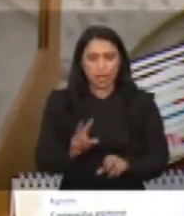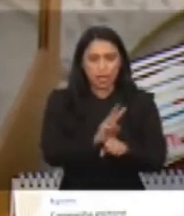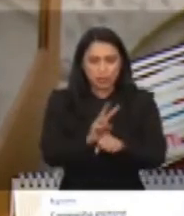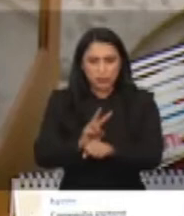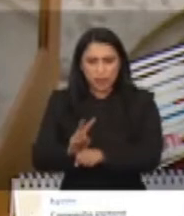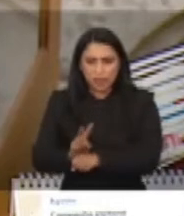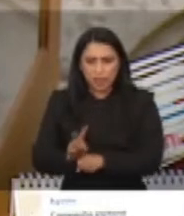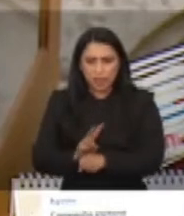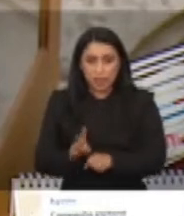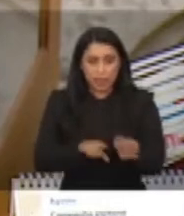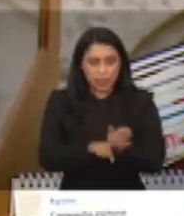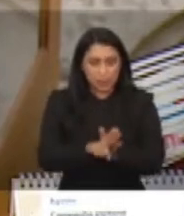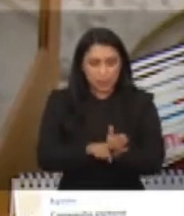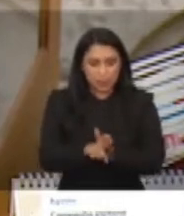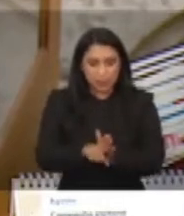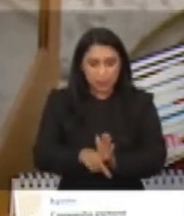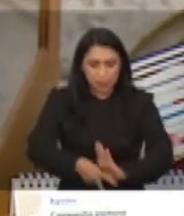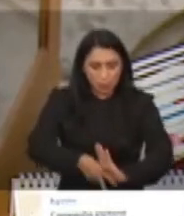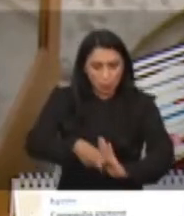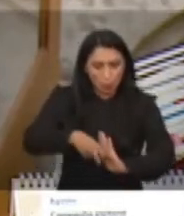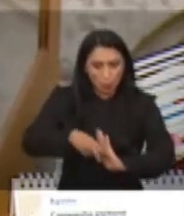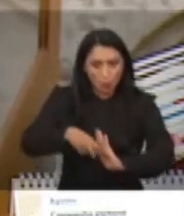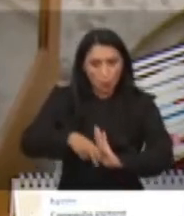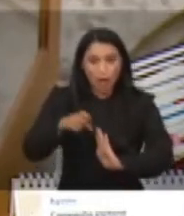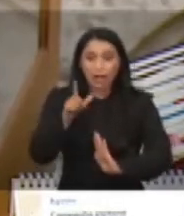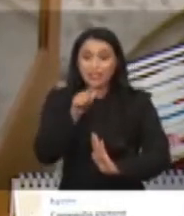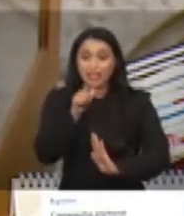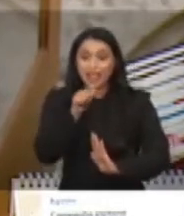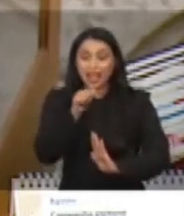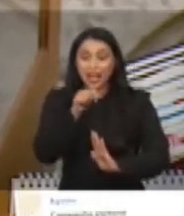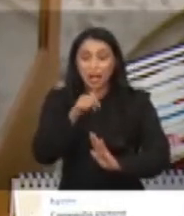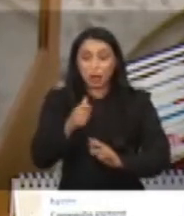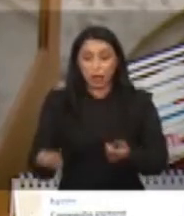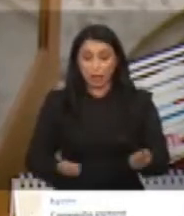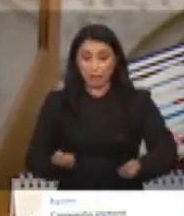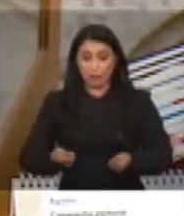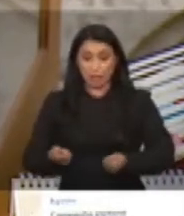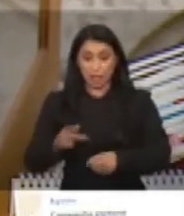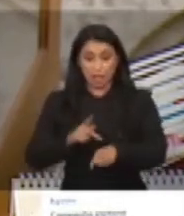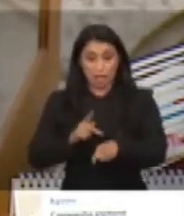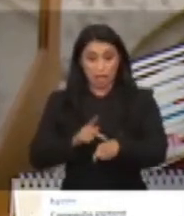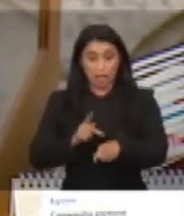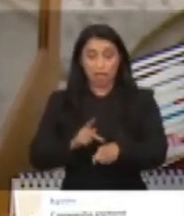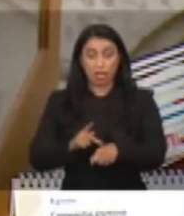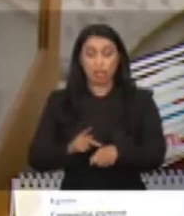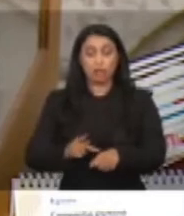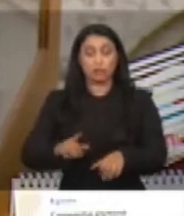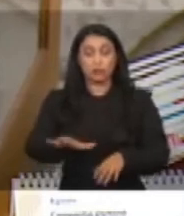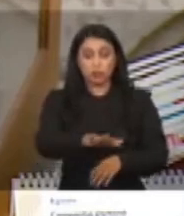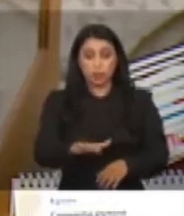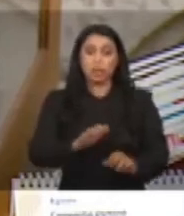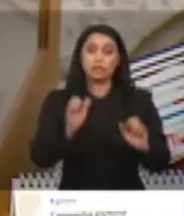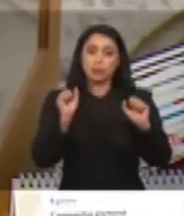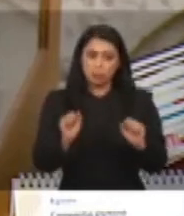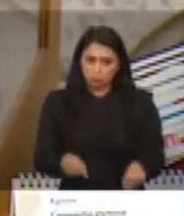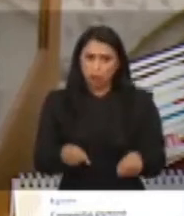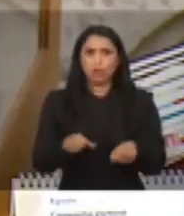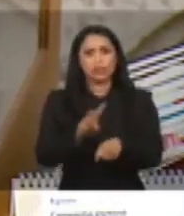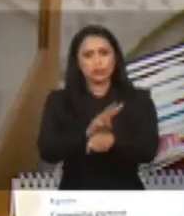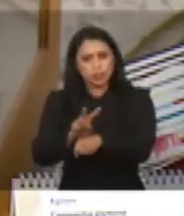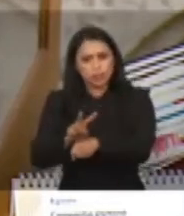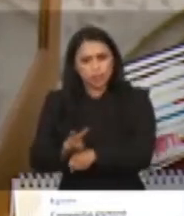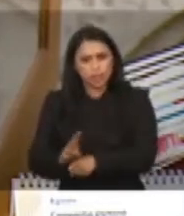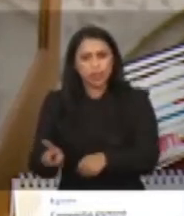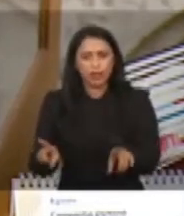e exploração e recursos hídricos e minerais em seus territórios, podem, data vênia, instituir taxa de poder de polícia para custear